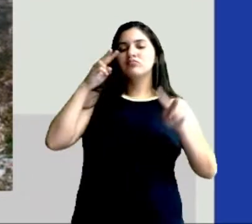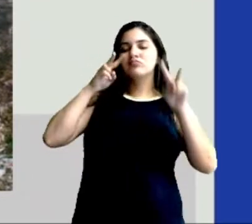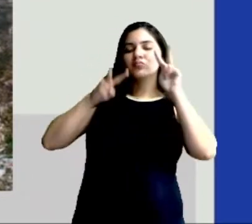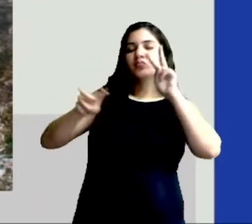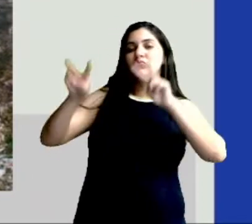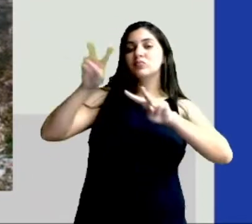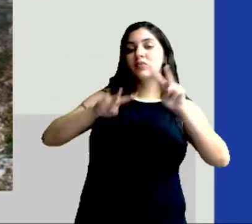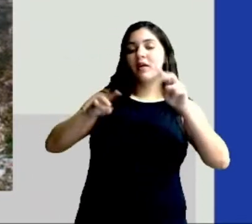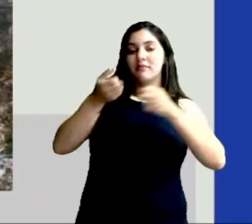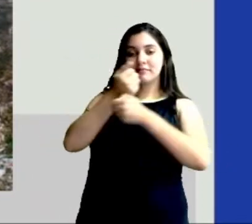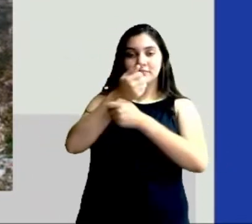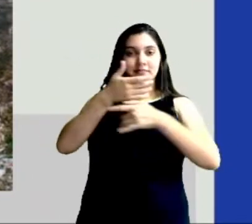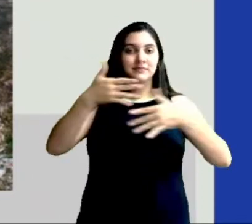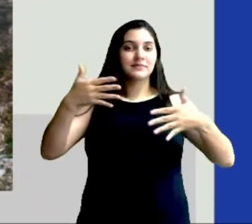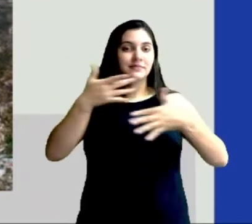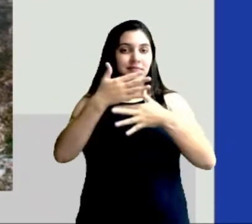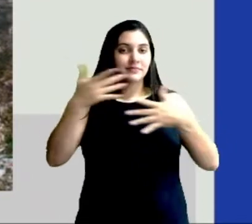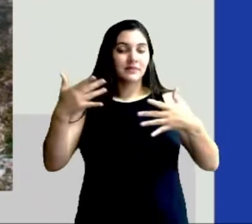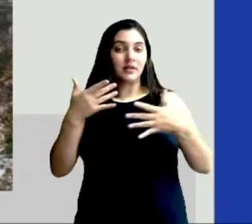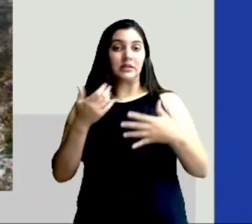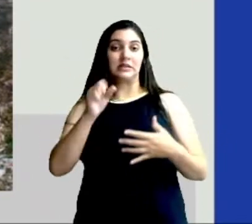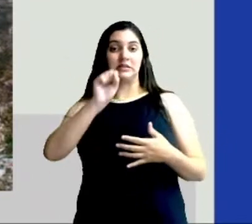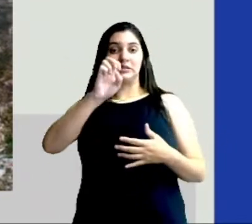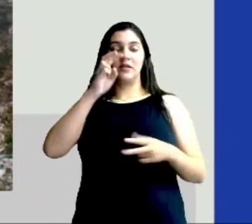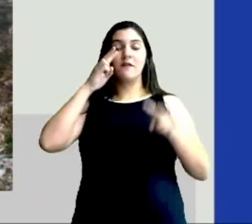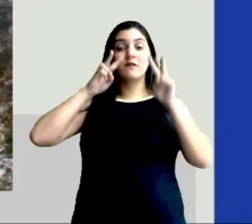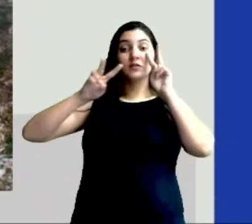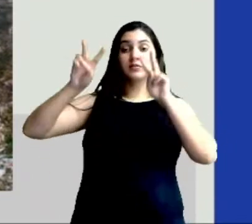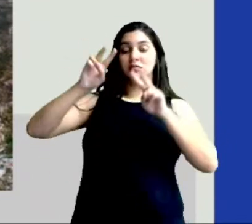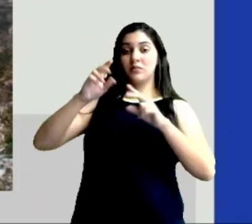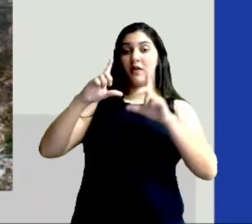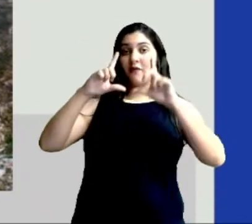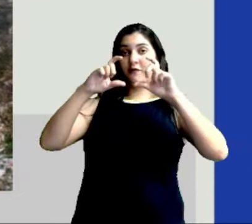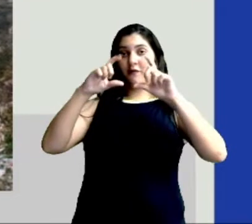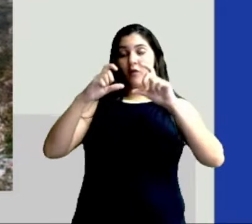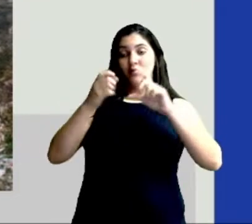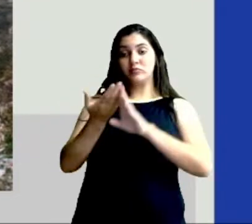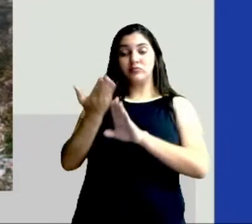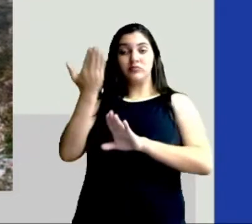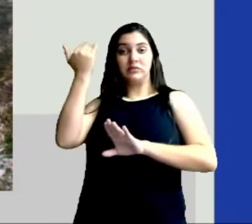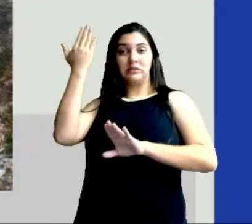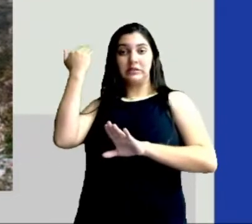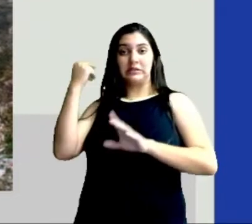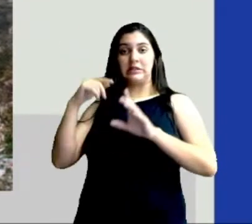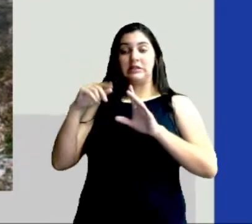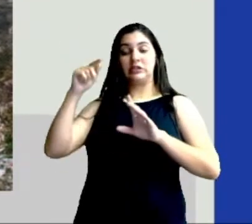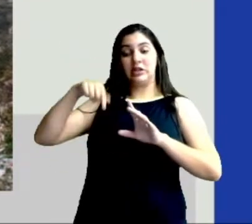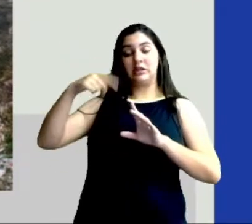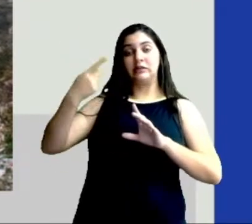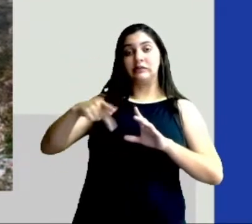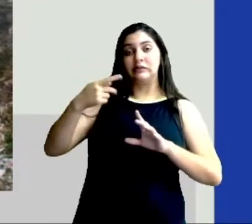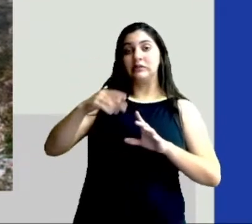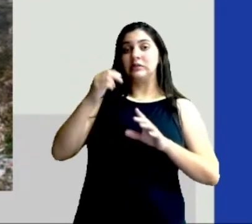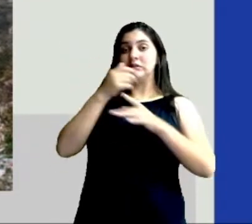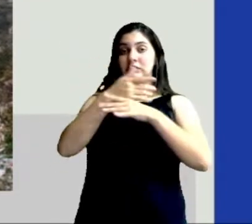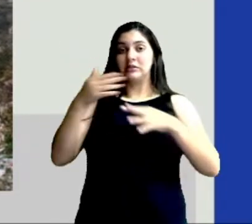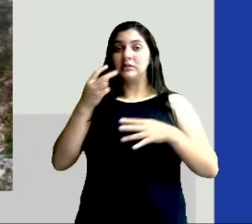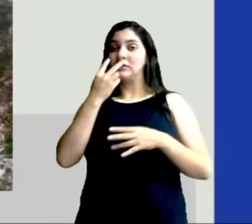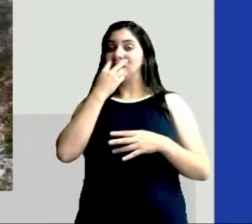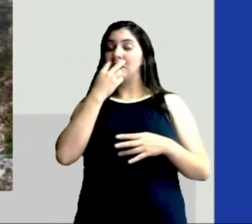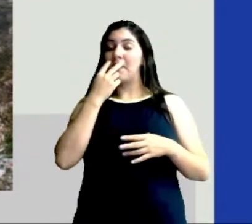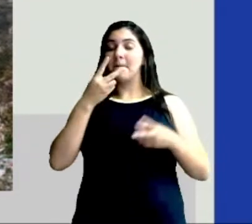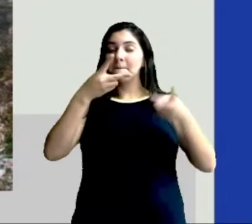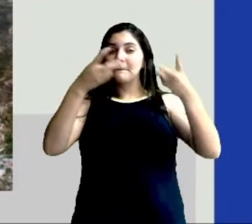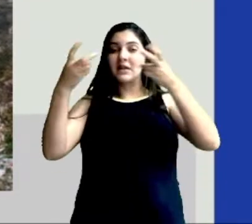uma cidade. Se a gente vê as fotos antigas aqui de Vitória de Santo Antão, a gente vai perceber que não tinha o